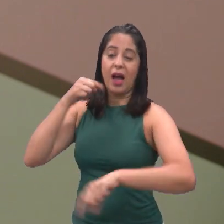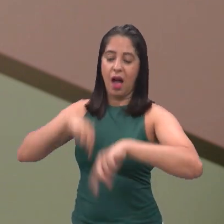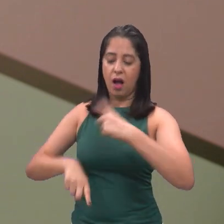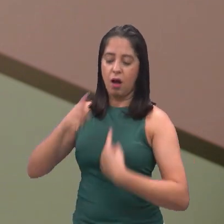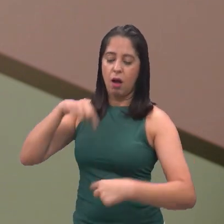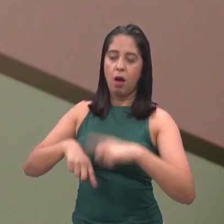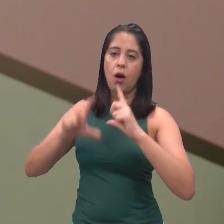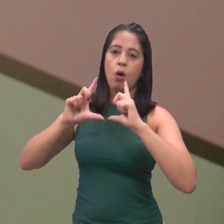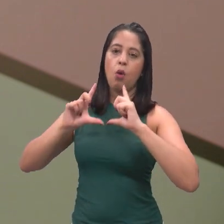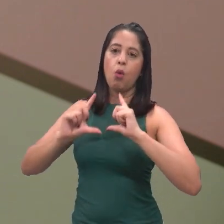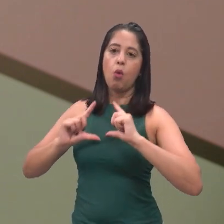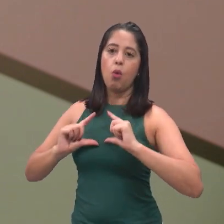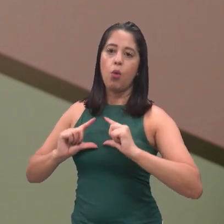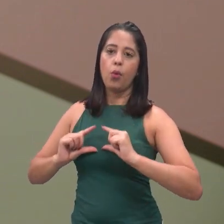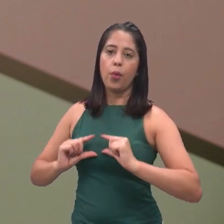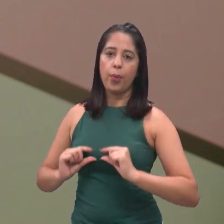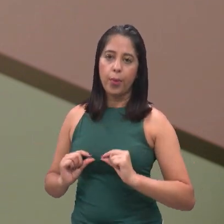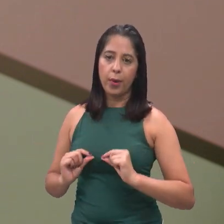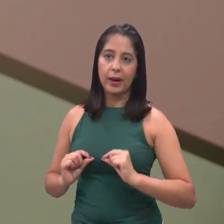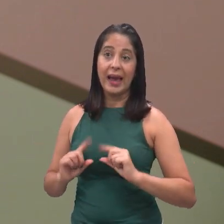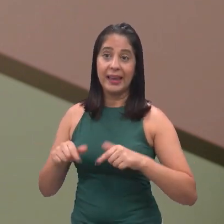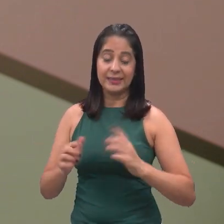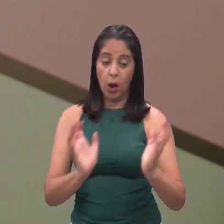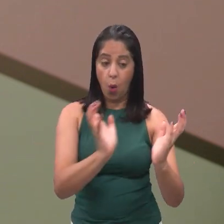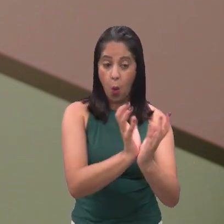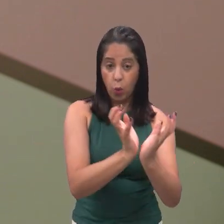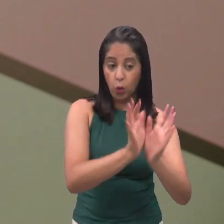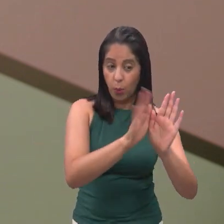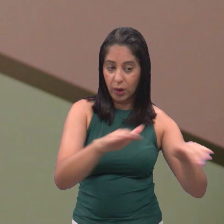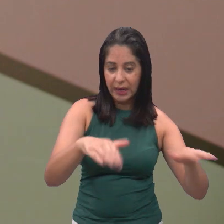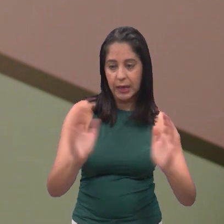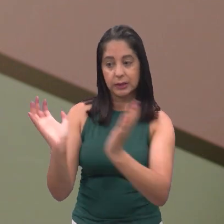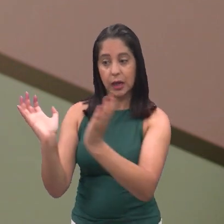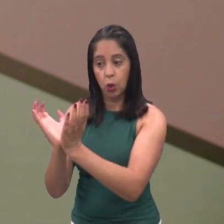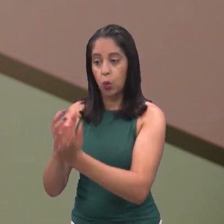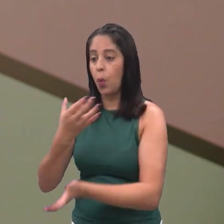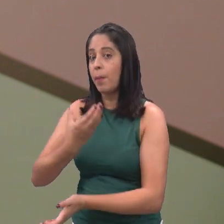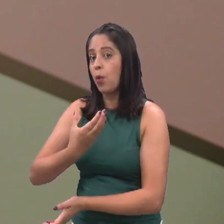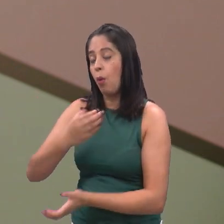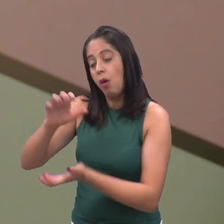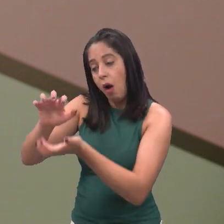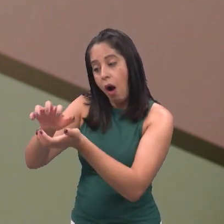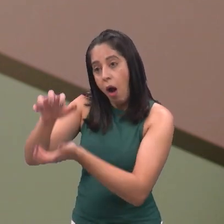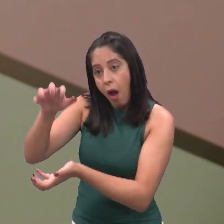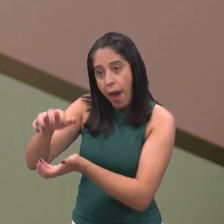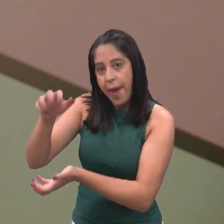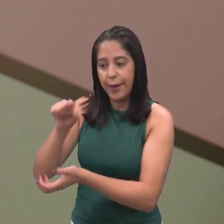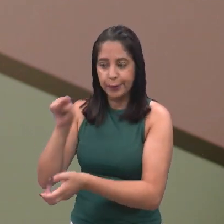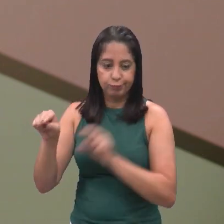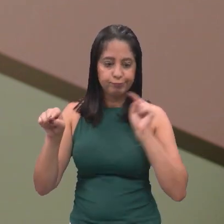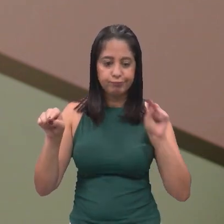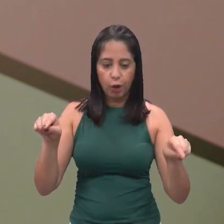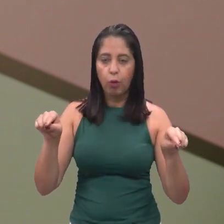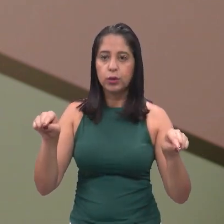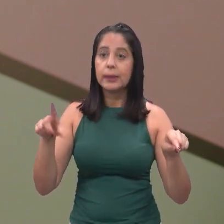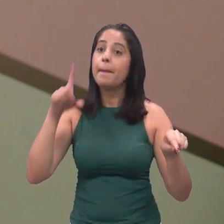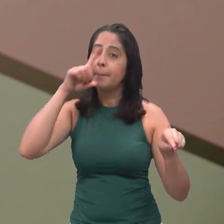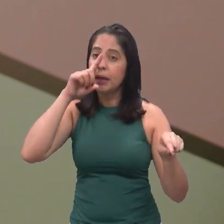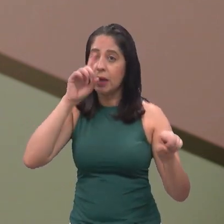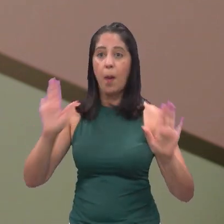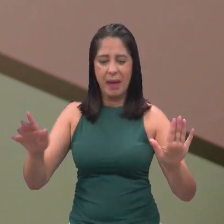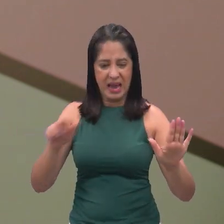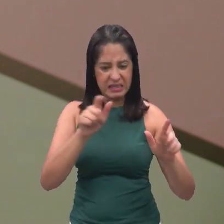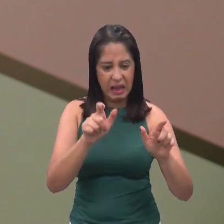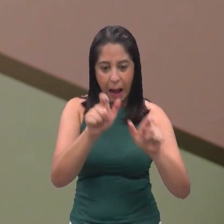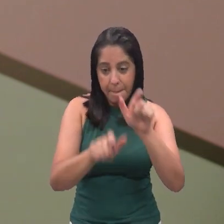grupo de risco que a gente chama, né? Então, são os extremos de idade. Claro que pessoas que estão ali no meio podem contrair pneumonia do